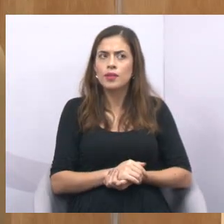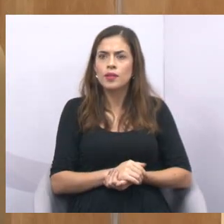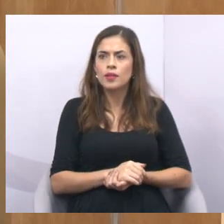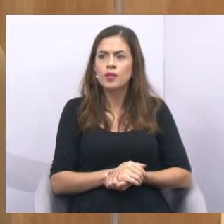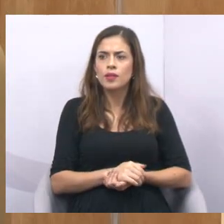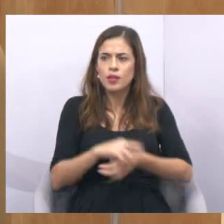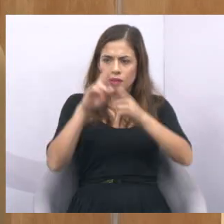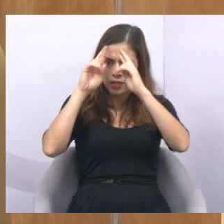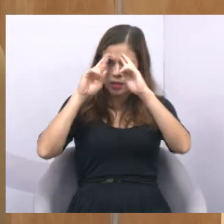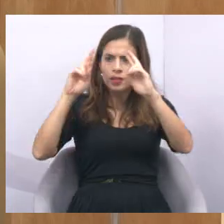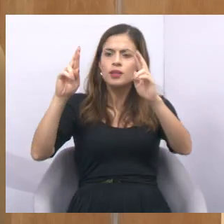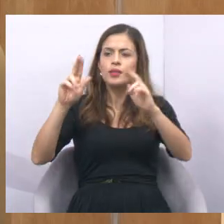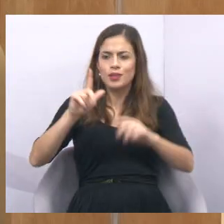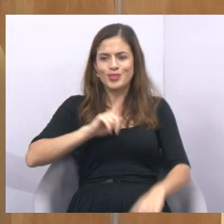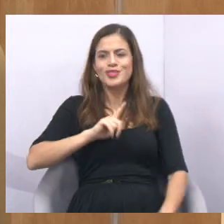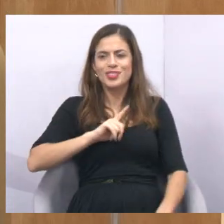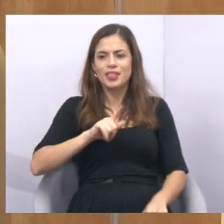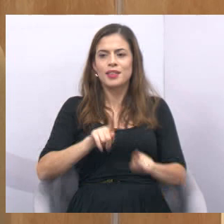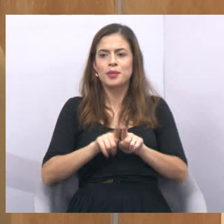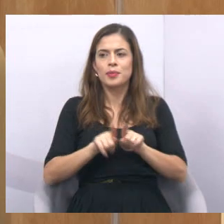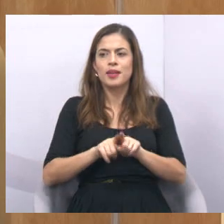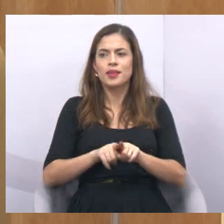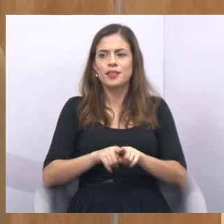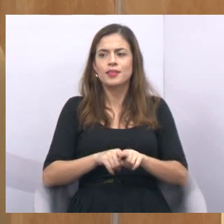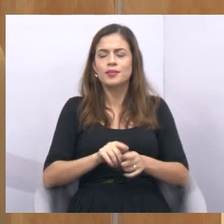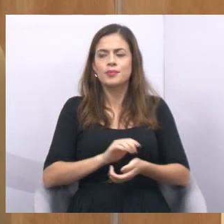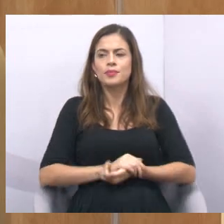grande respeito, eu também tinha, que foi meu técnico.